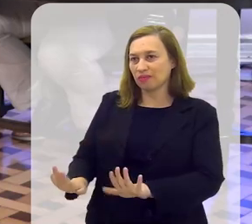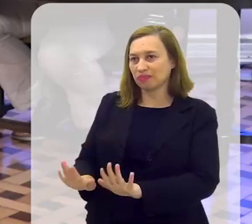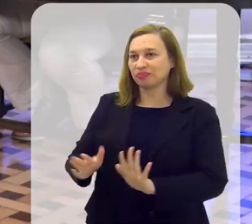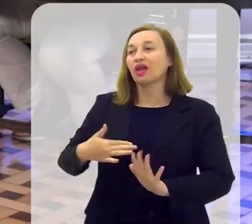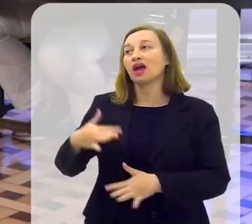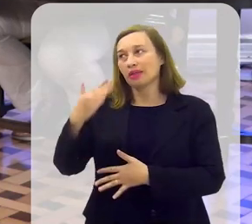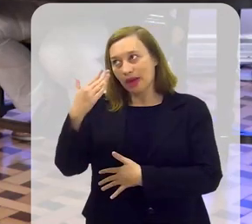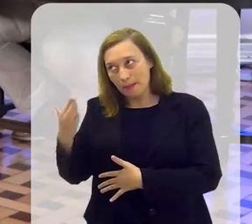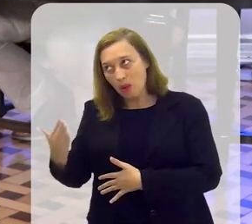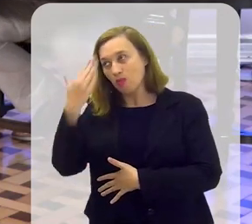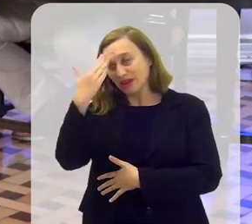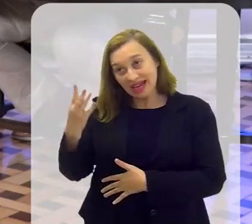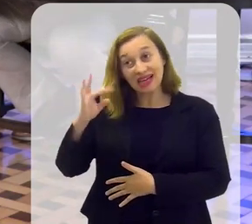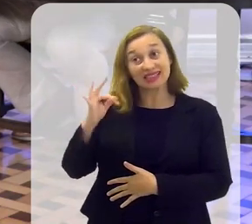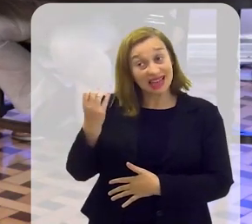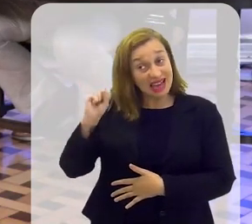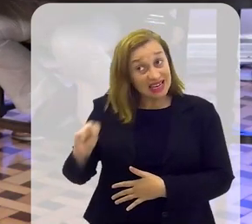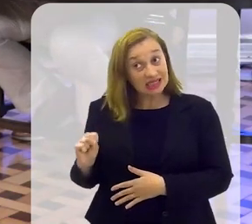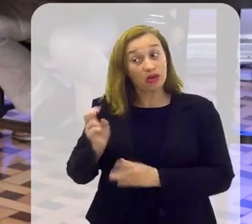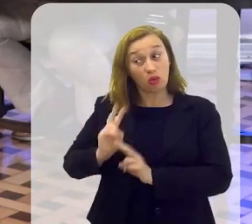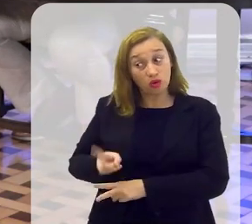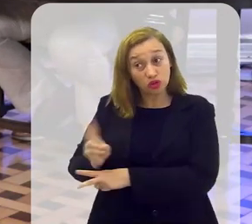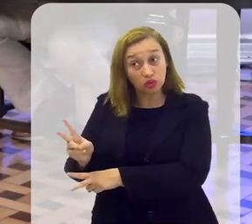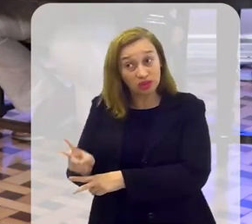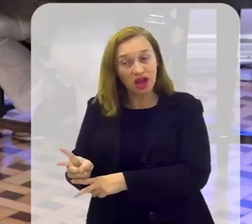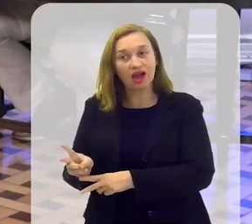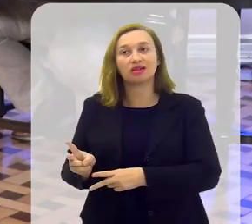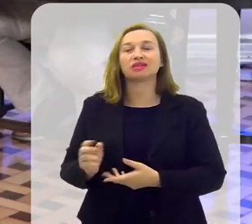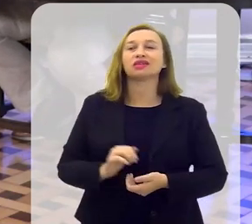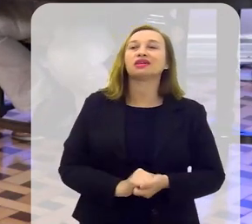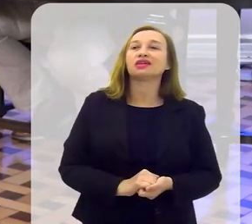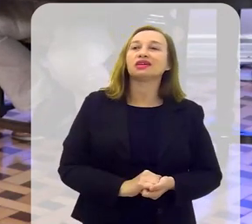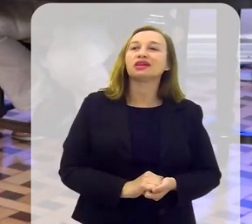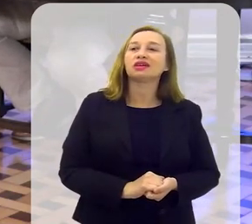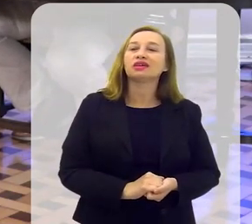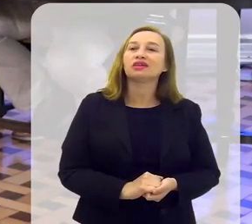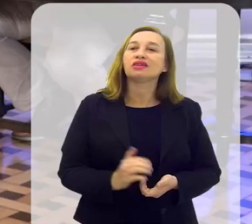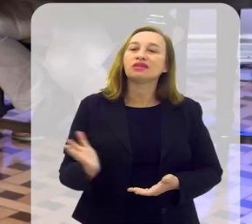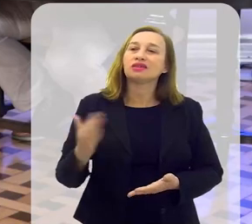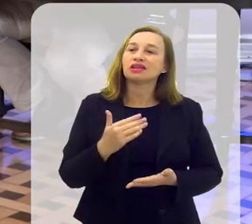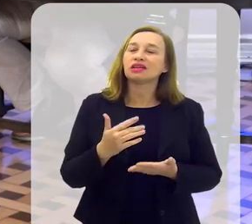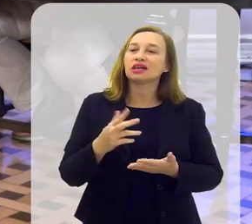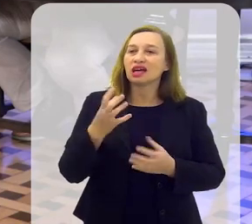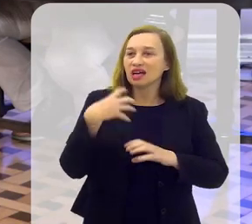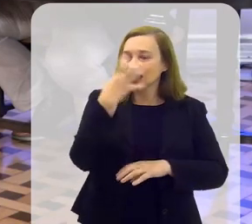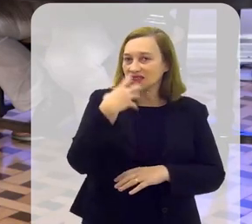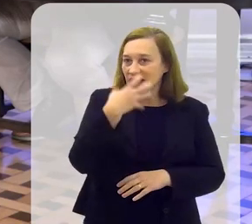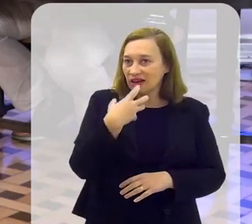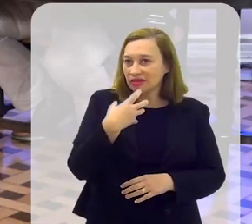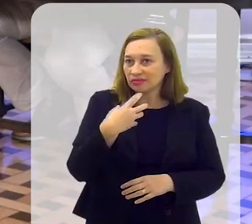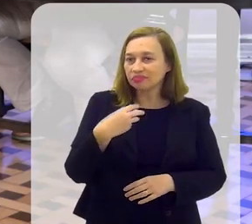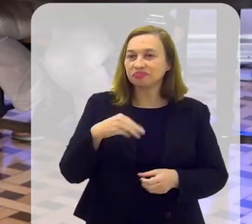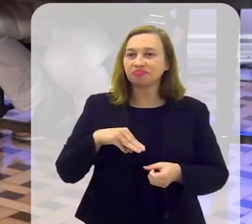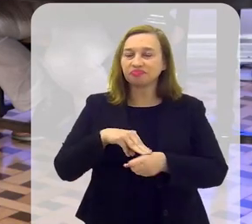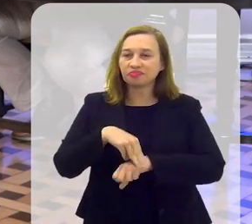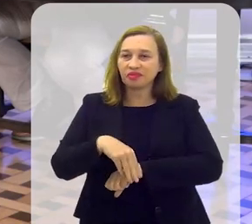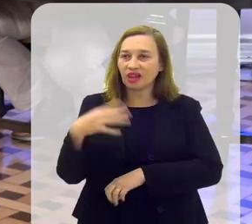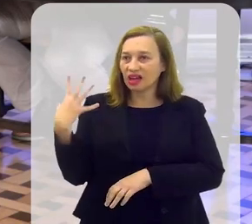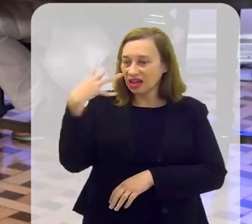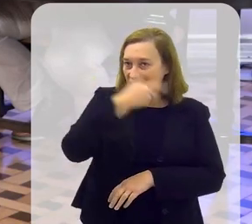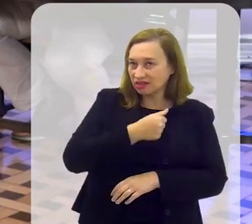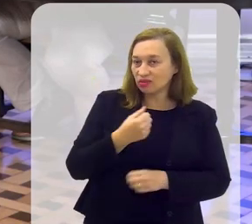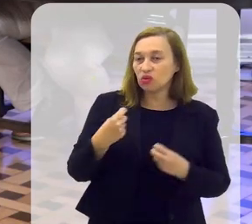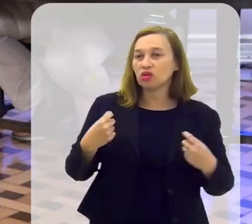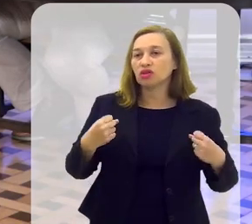tinha então pode mexer é continuidade catar isso Falou vocês não se mete nisso vamos cantar agora mais uma canção desse ministério lindo desejo